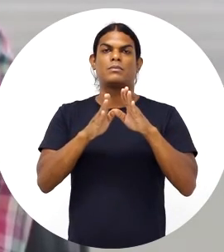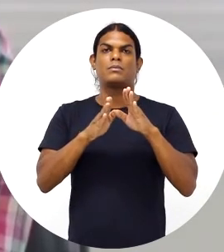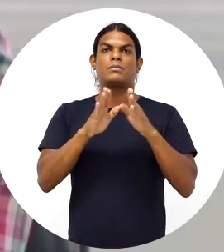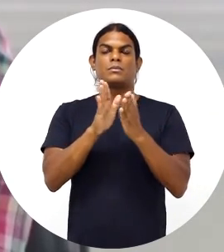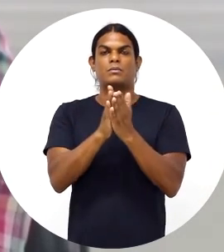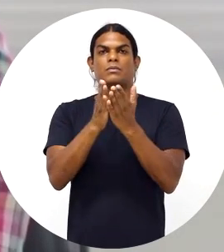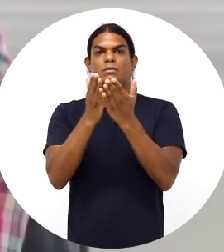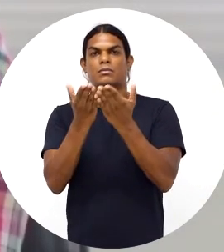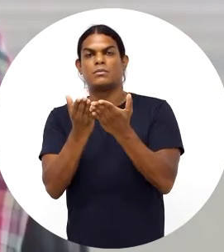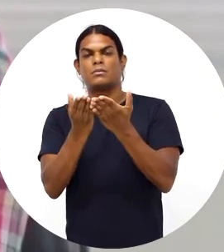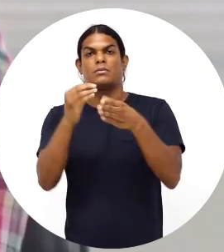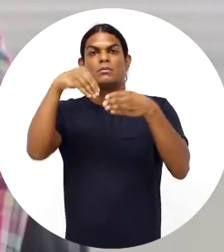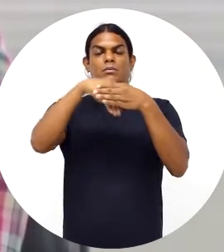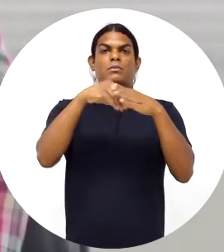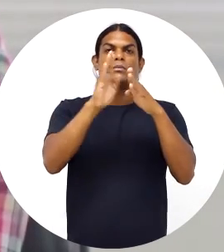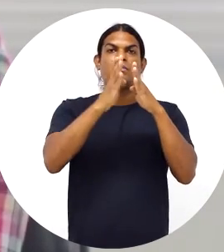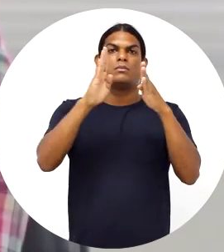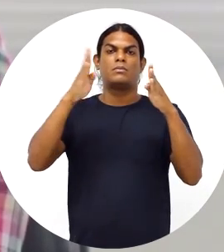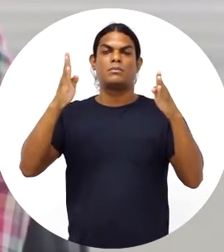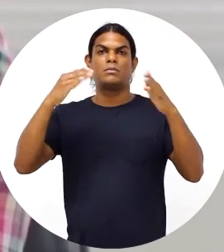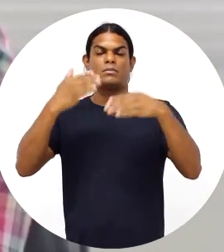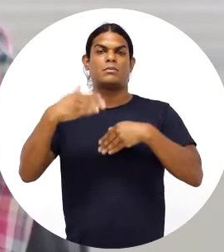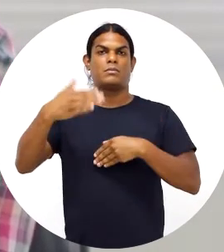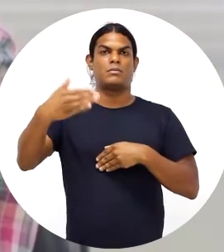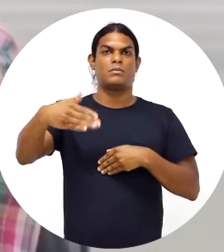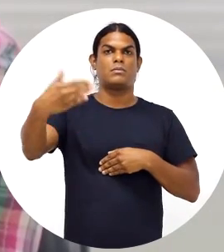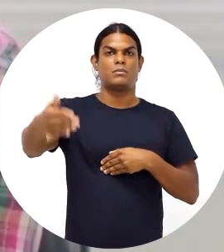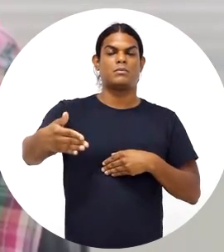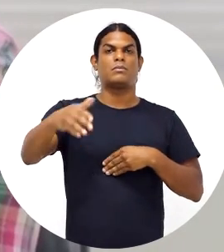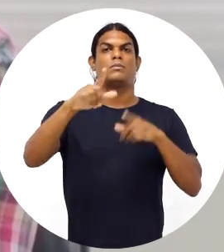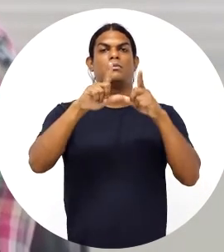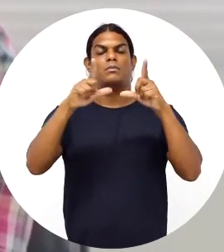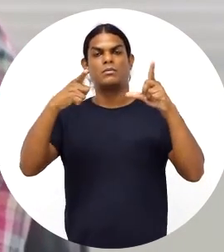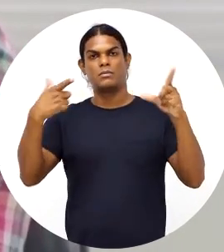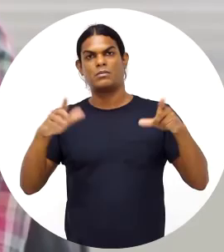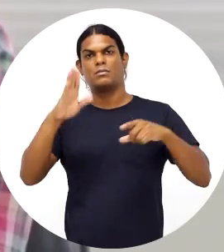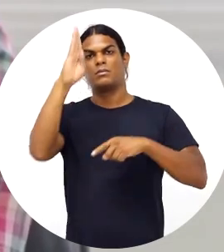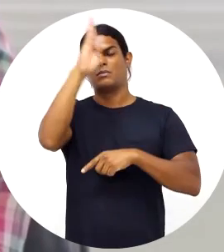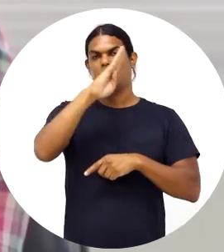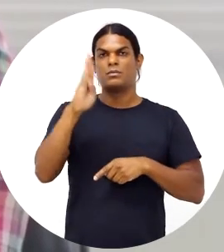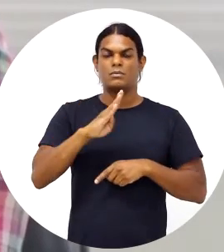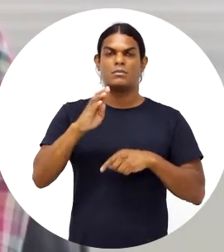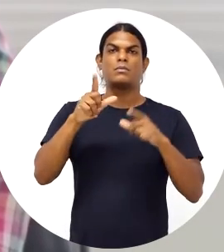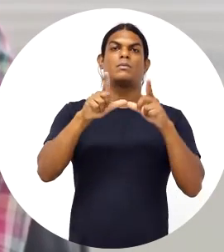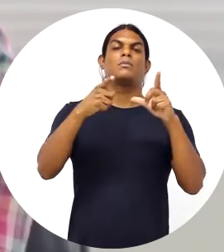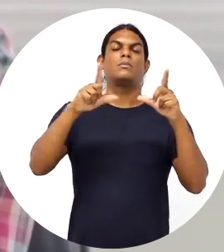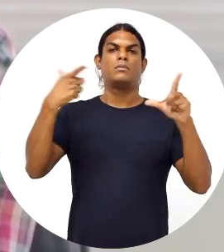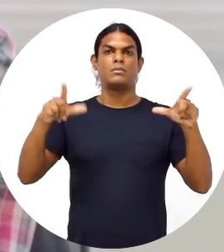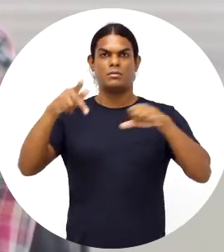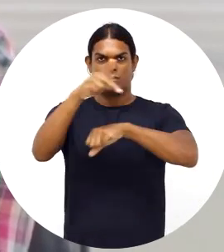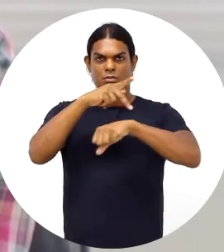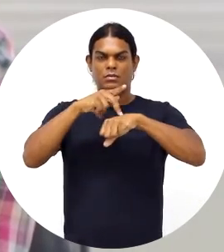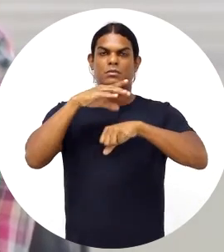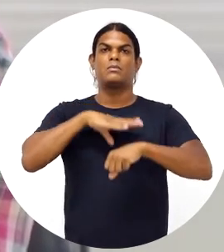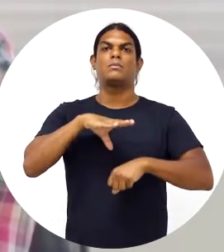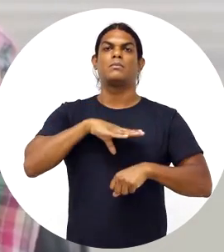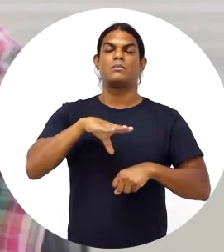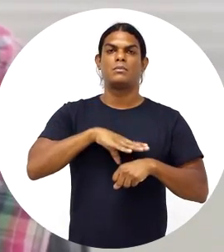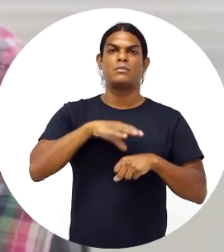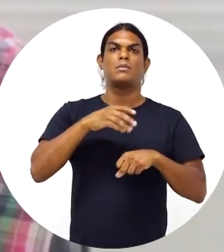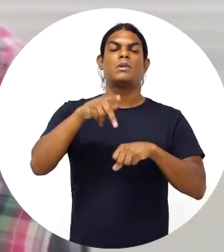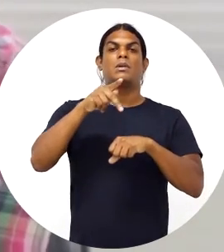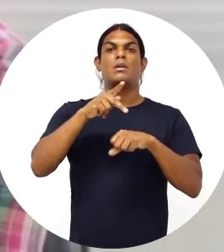na biblioteca, seguindo a classificação de literatura brasileira, literatura portuguesa,